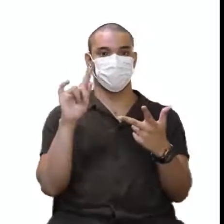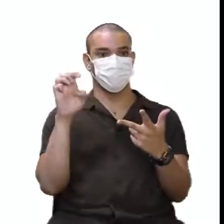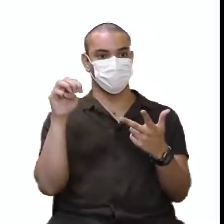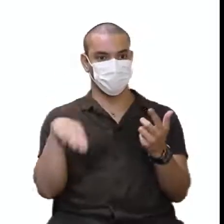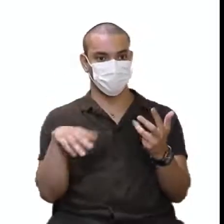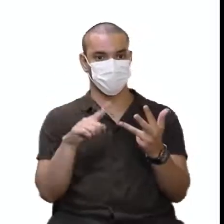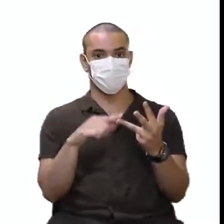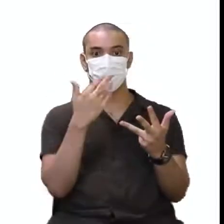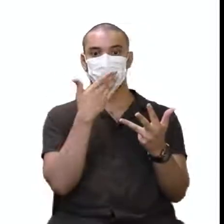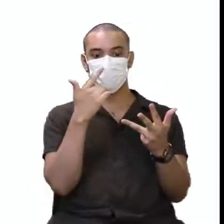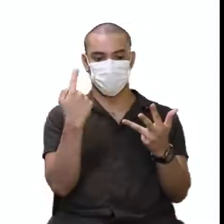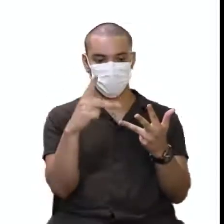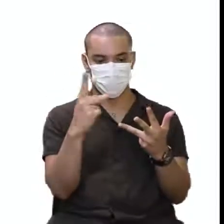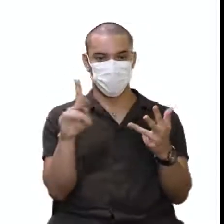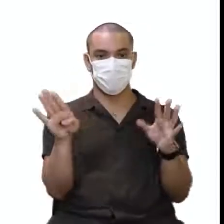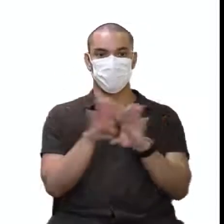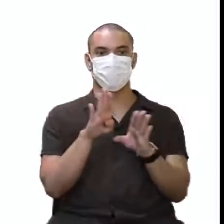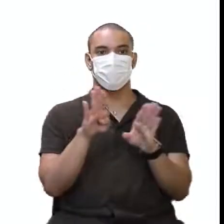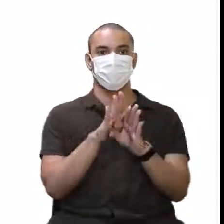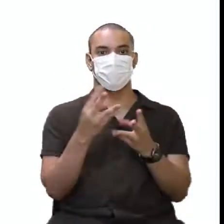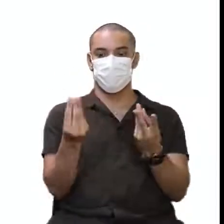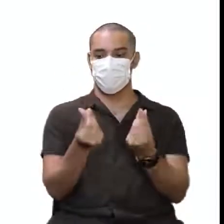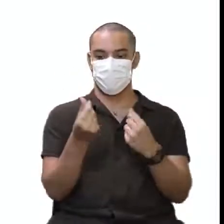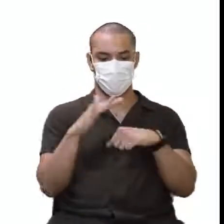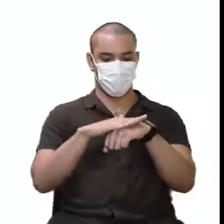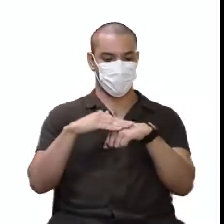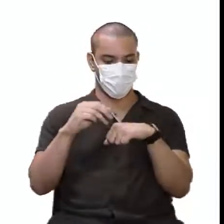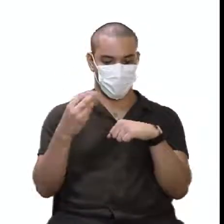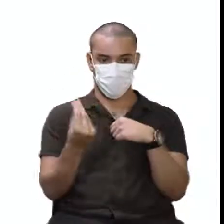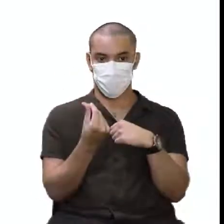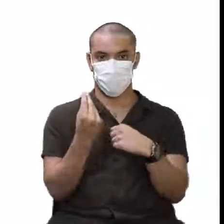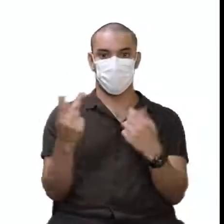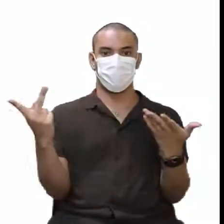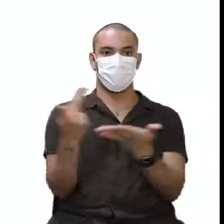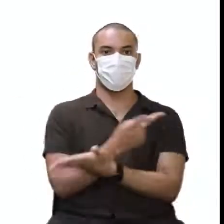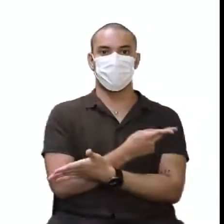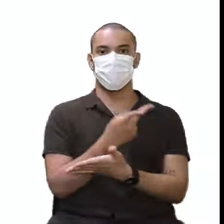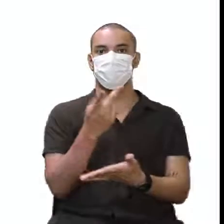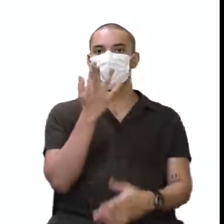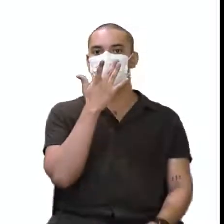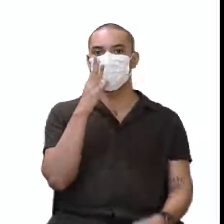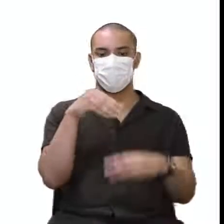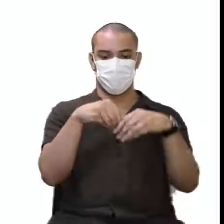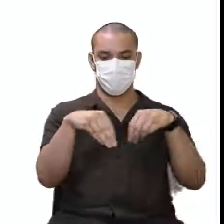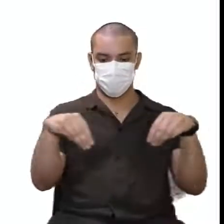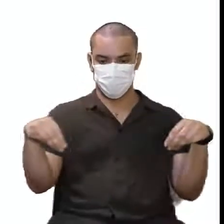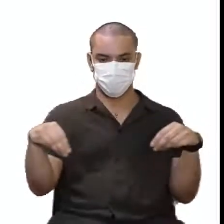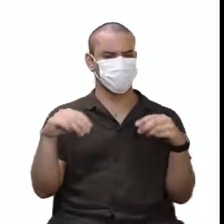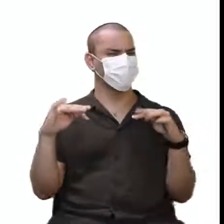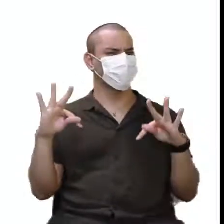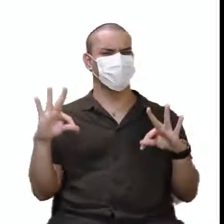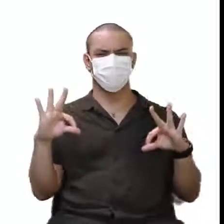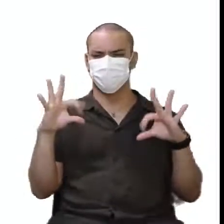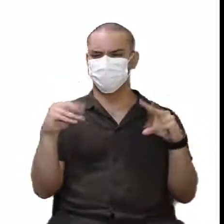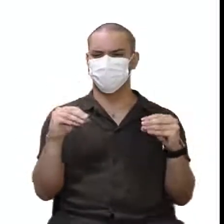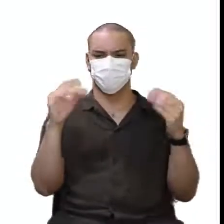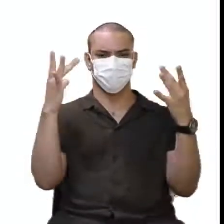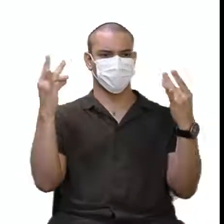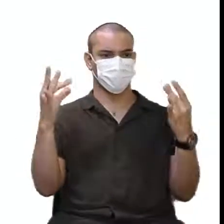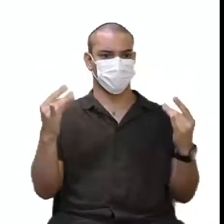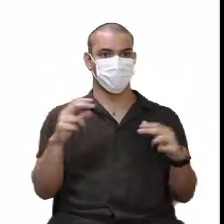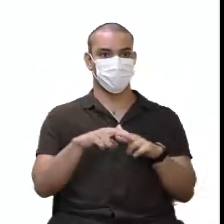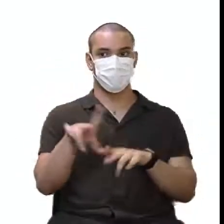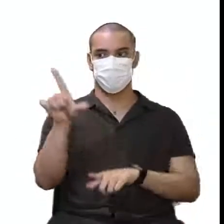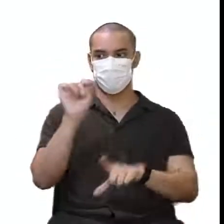vagem, cor da vagem, a textura dessa vagem, cor da semente, textura dessa semente, tá bom? Então, ele